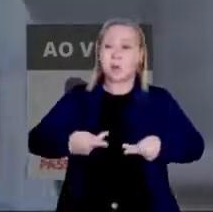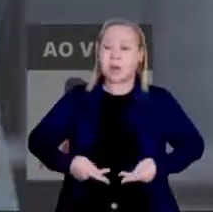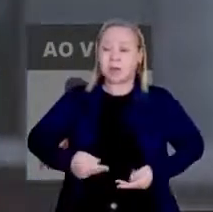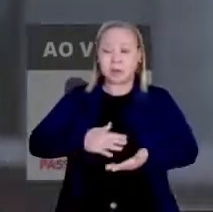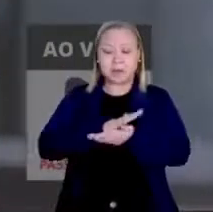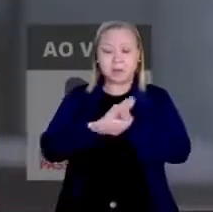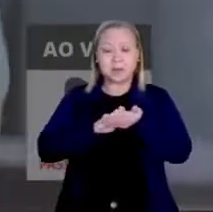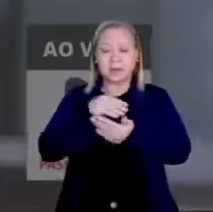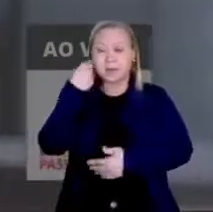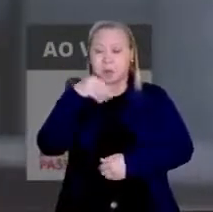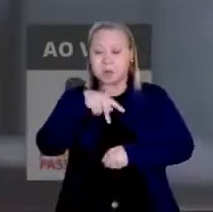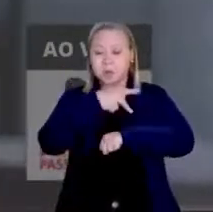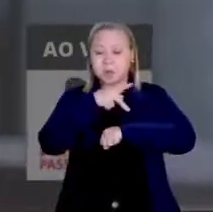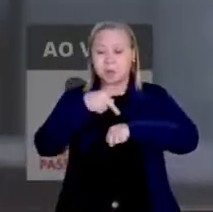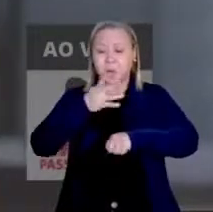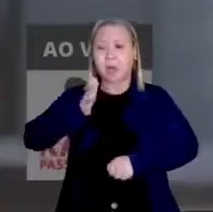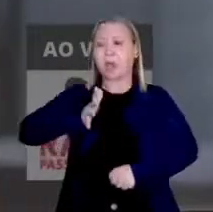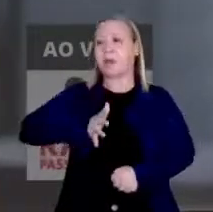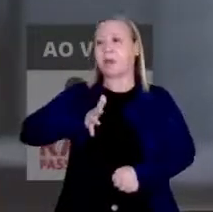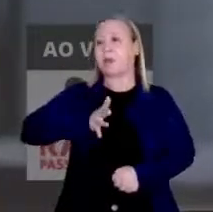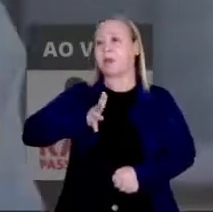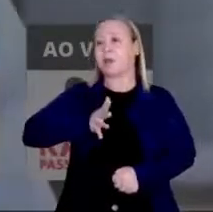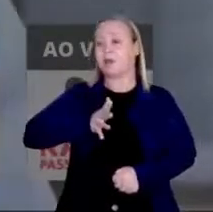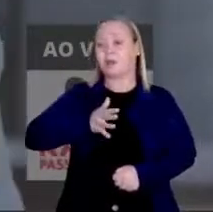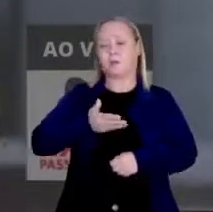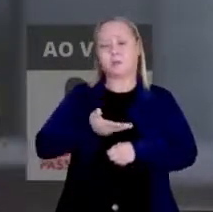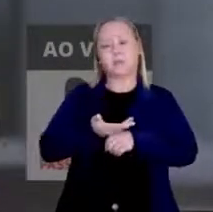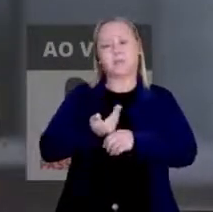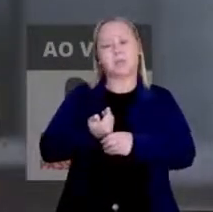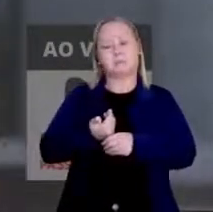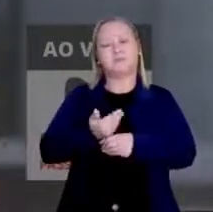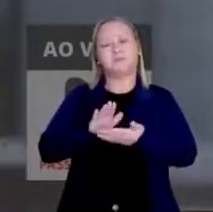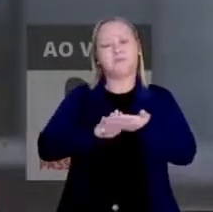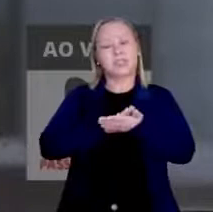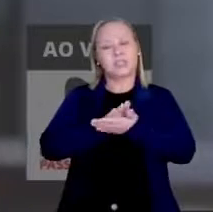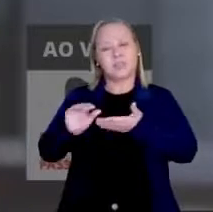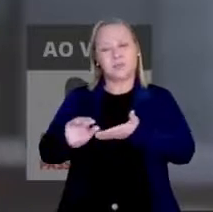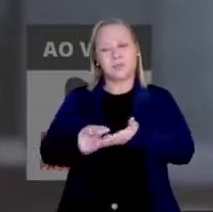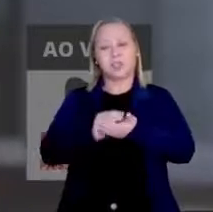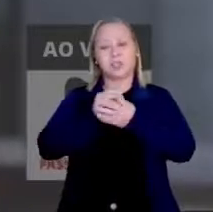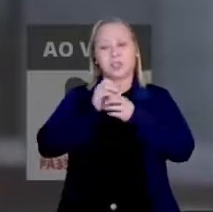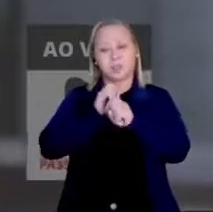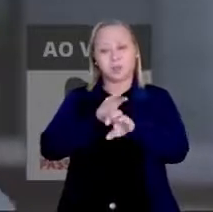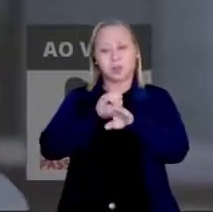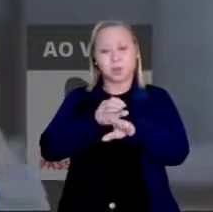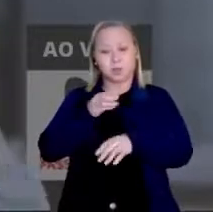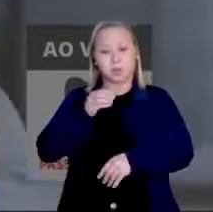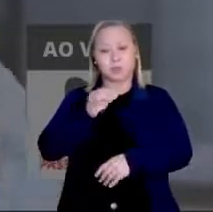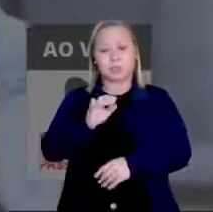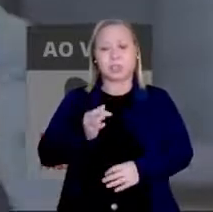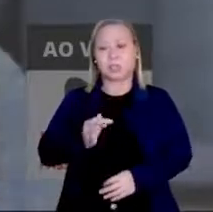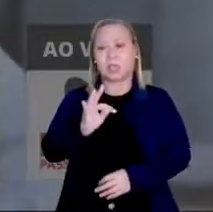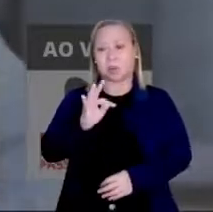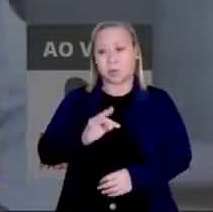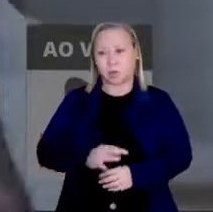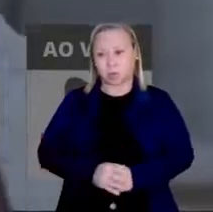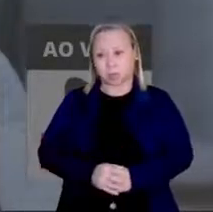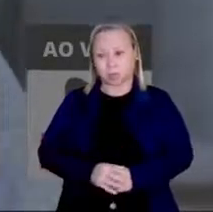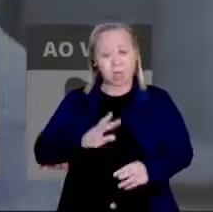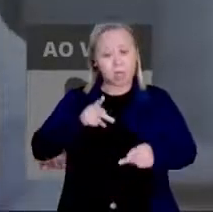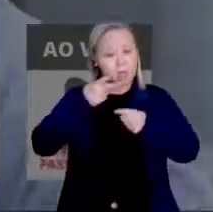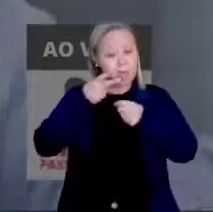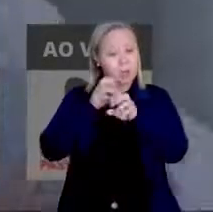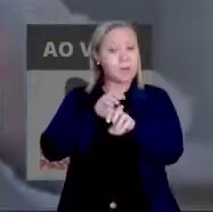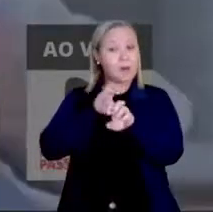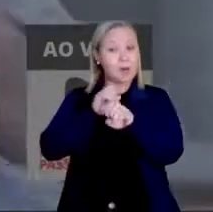pobres estarão no outro nível, porque ficaram 2 anos sem aula. Nós vamos ter que ter uma revolução de comportamento